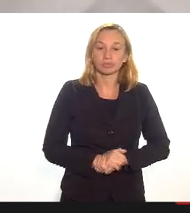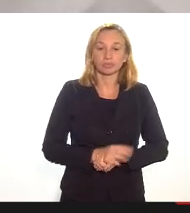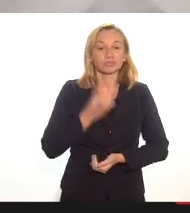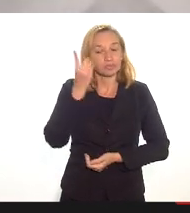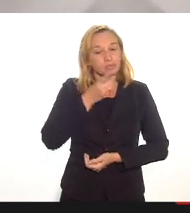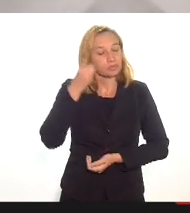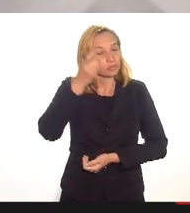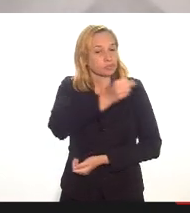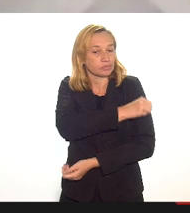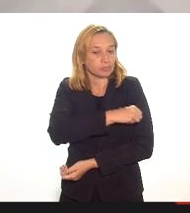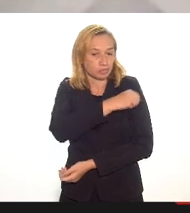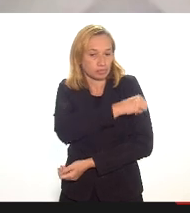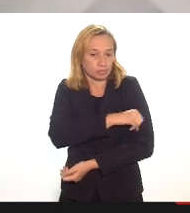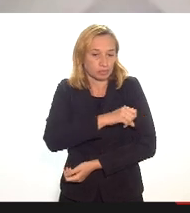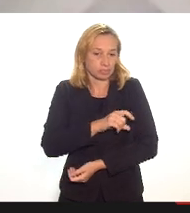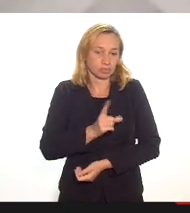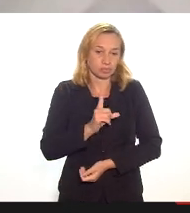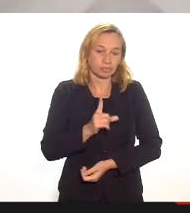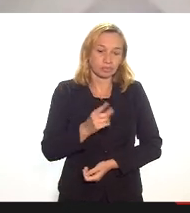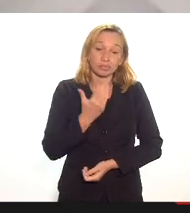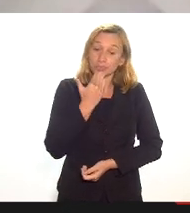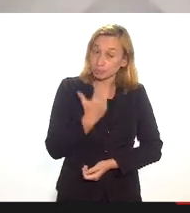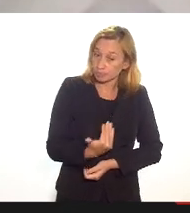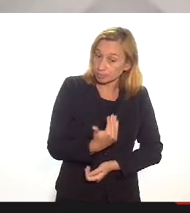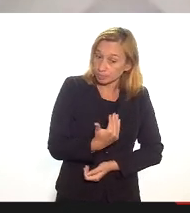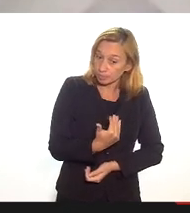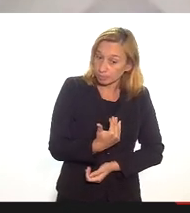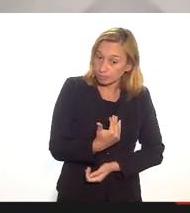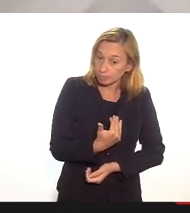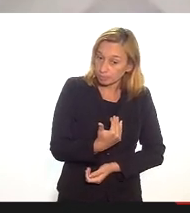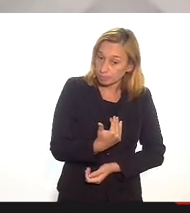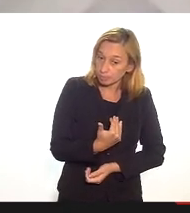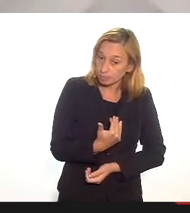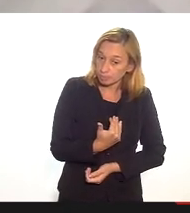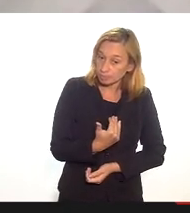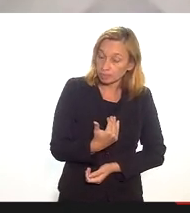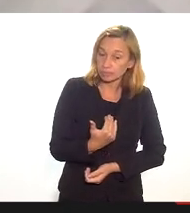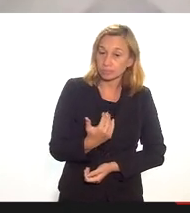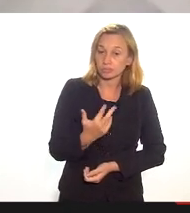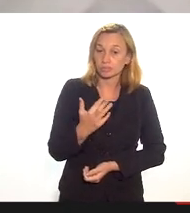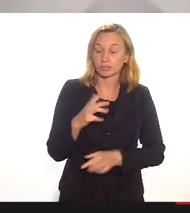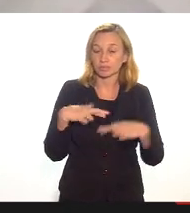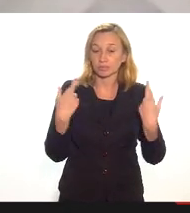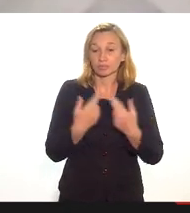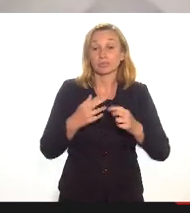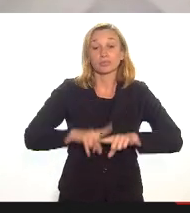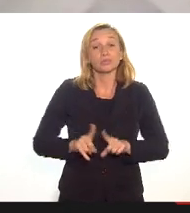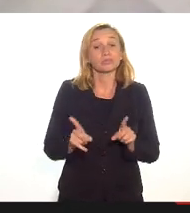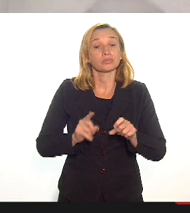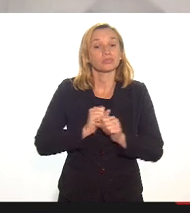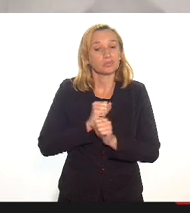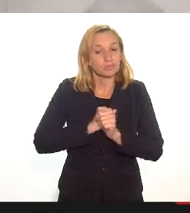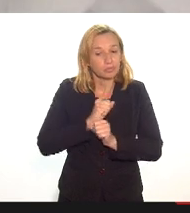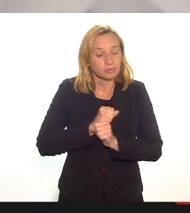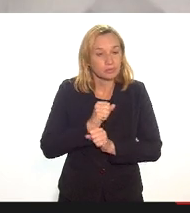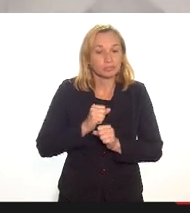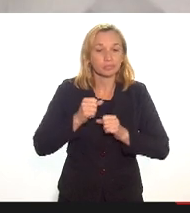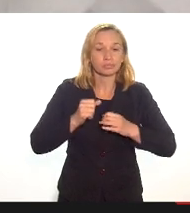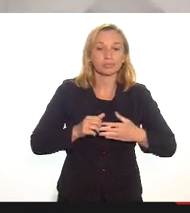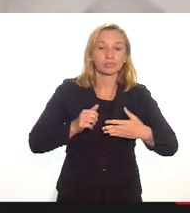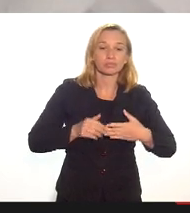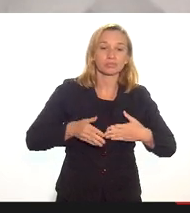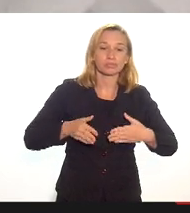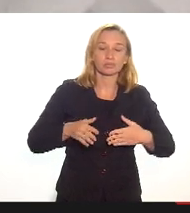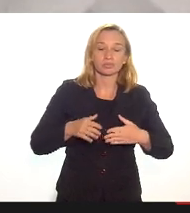deputada enfermeira Rejane, que não só pediu essa audiência, mas que há muito tempo caminha por essa luta,